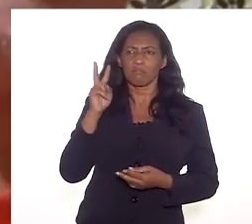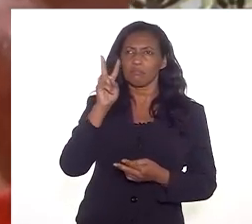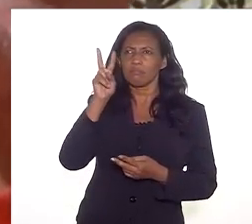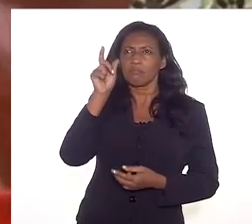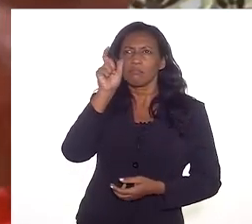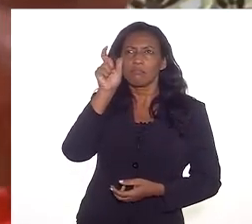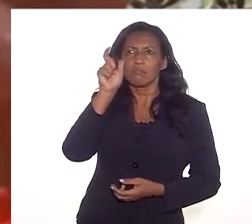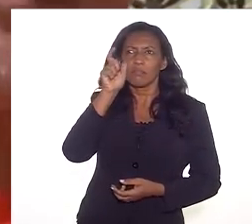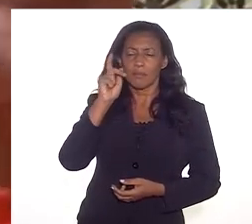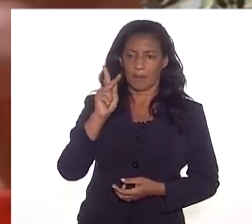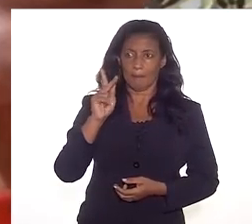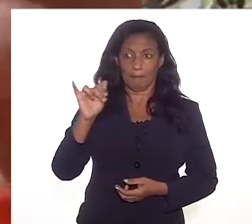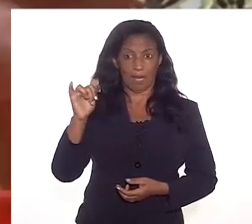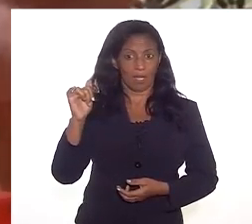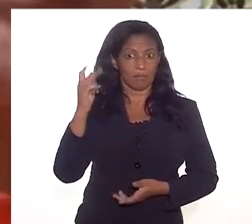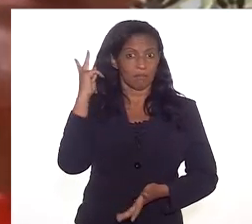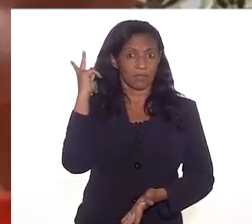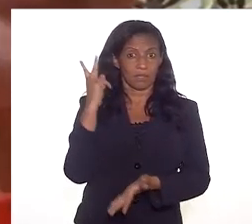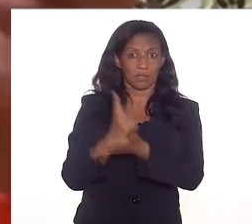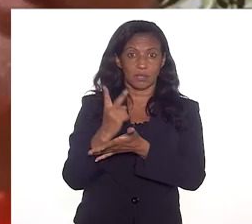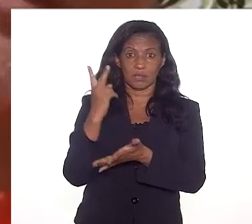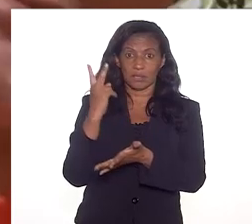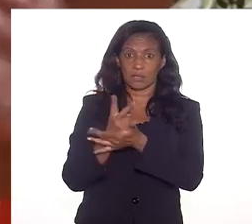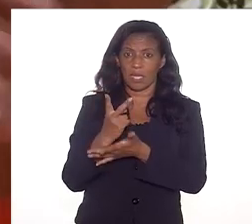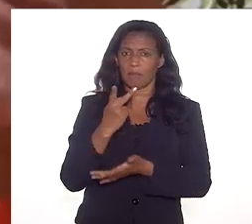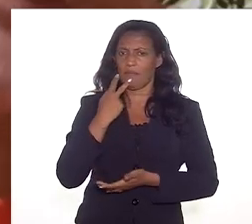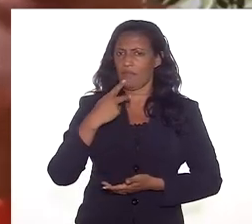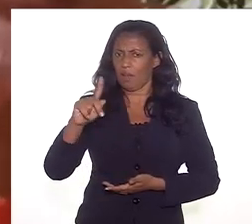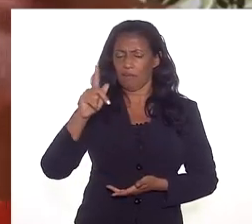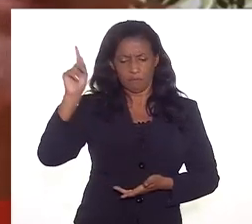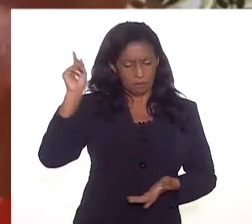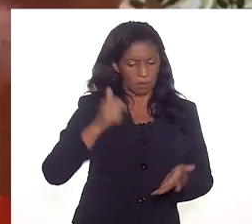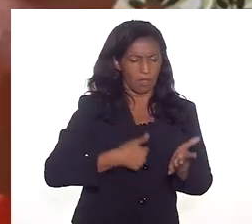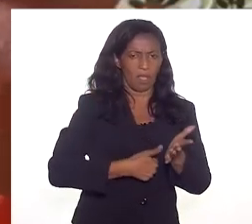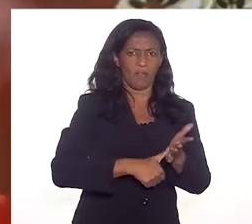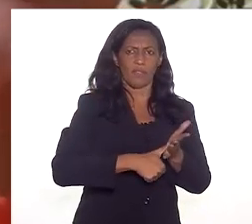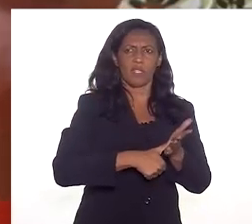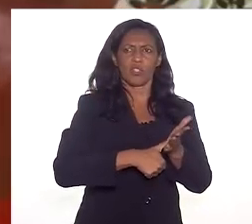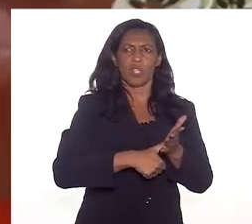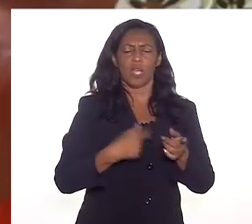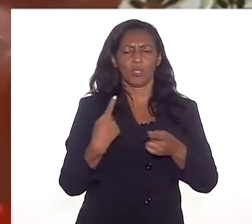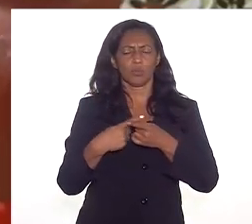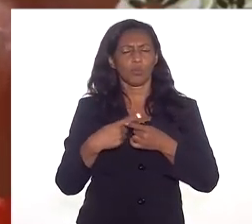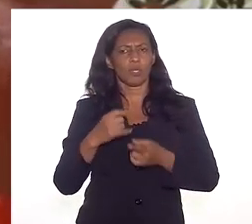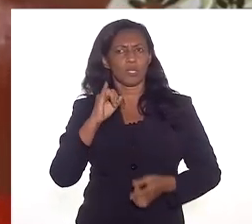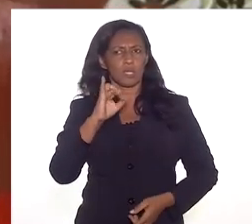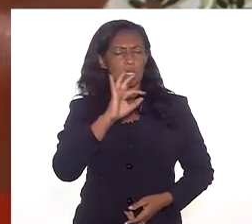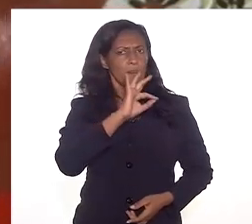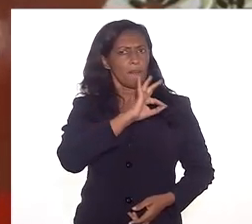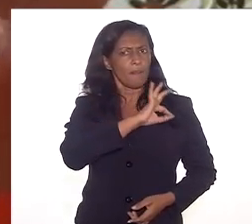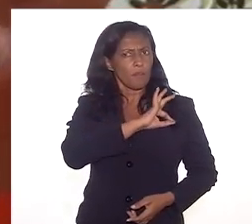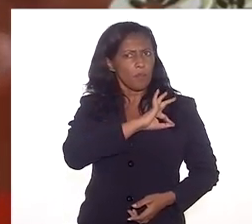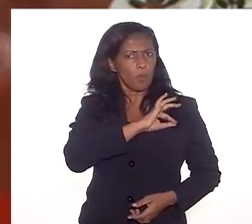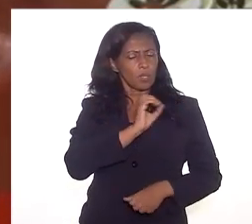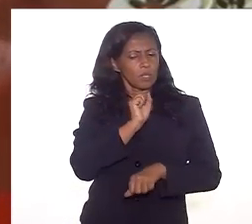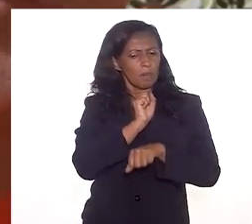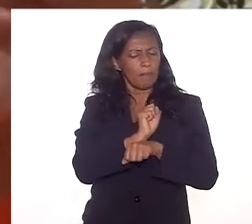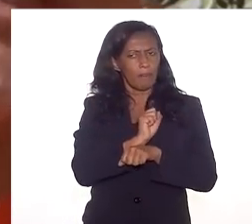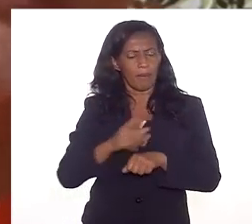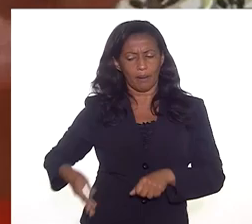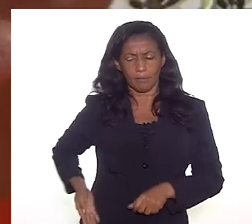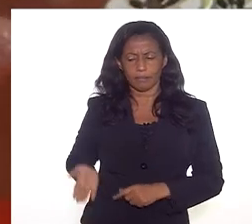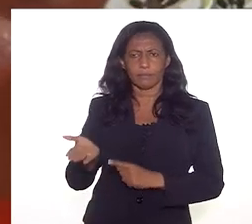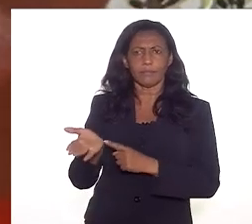questões, porque meu pai sempre me falava, ó, leva a identidade que na Blitz, entendeu? Carteira